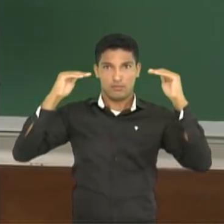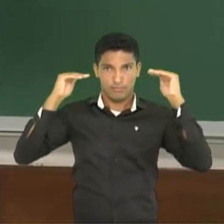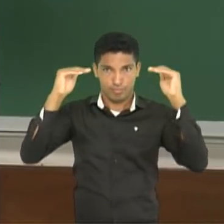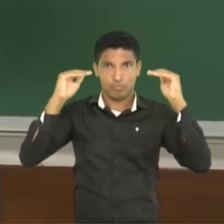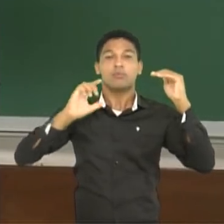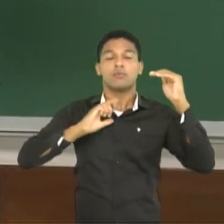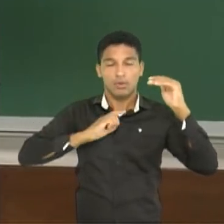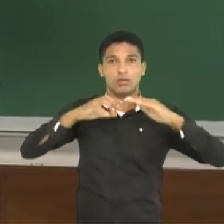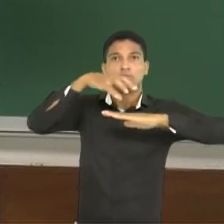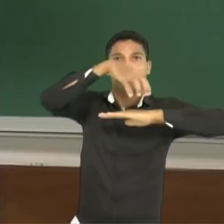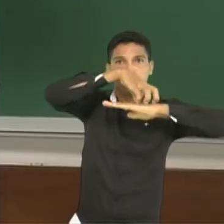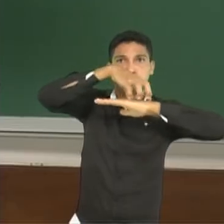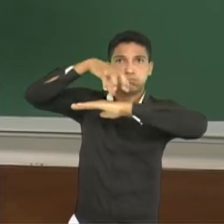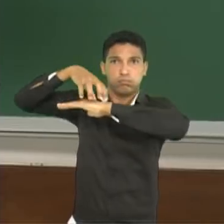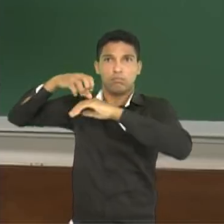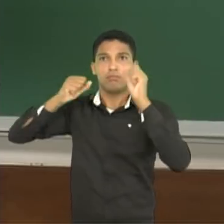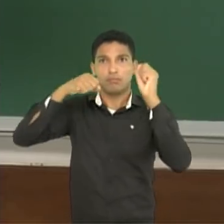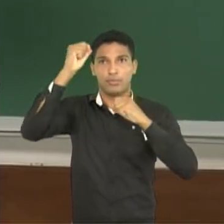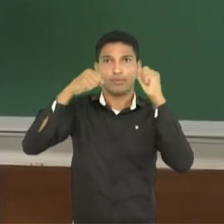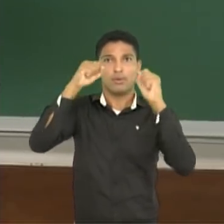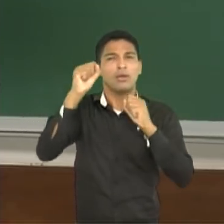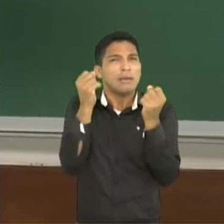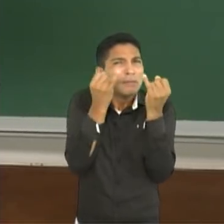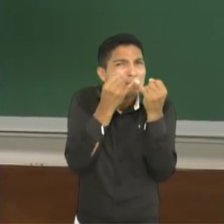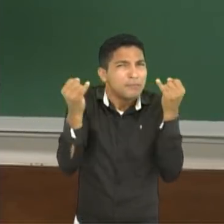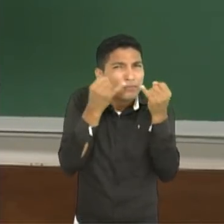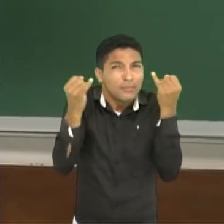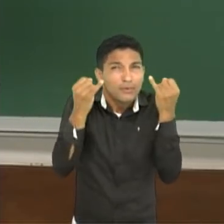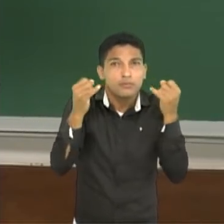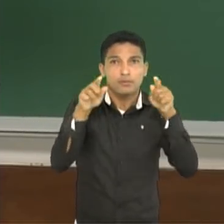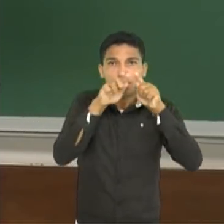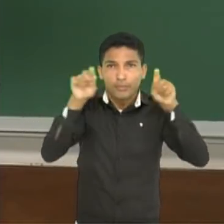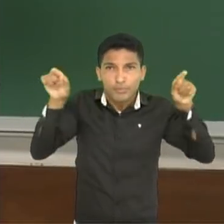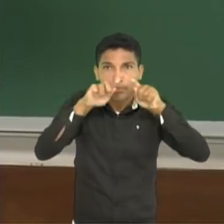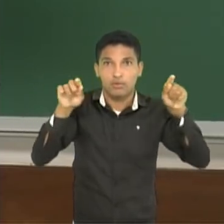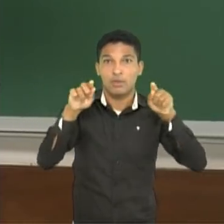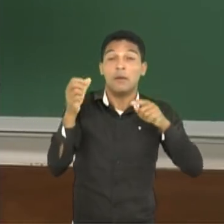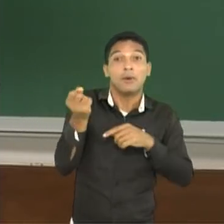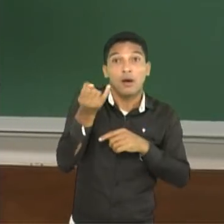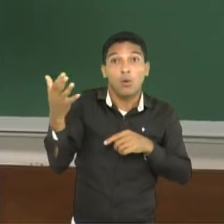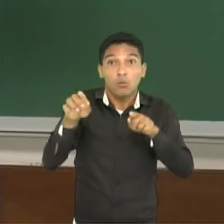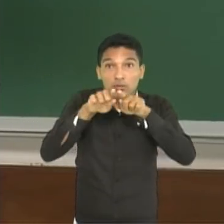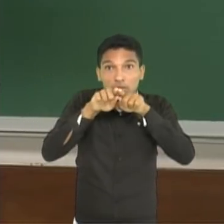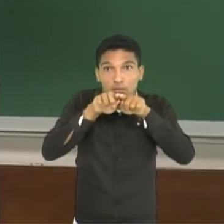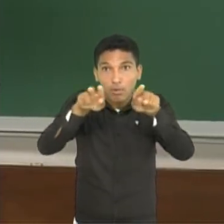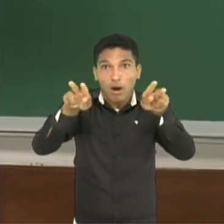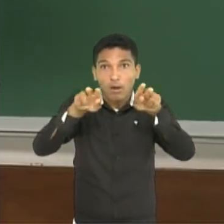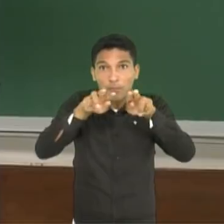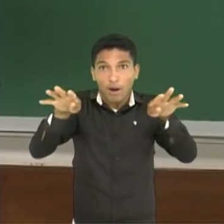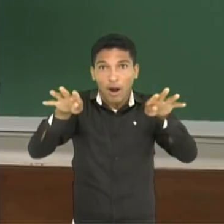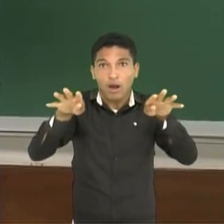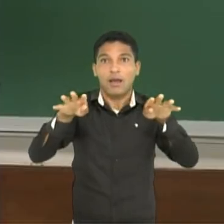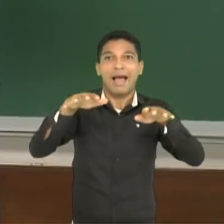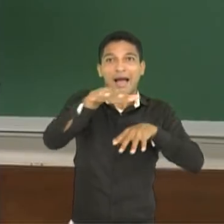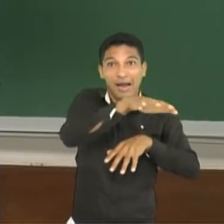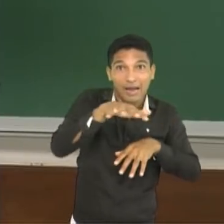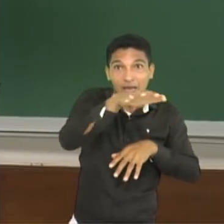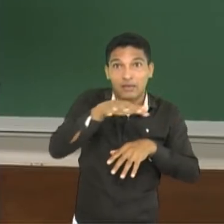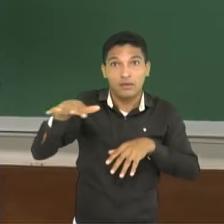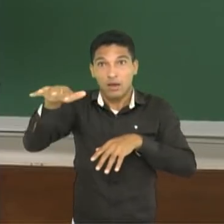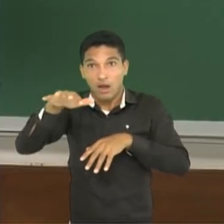estados. Certo? De forma muito parecida, vamos dizer assim. Claro que tem algumas áreas se a gente for estudar detalhadamente, que são